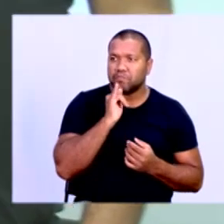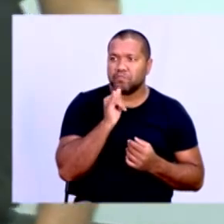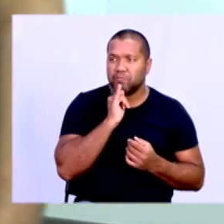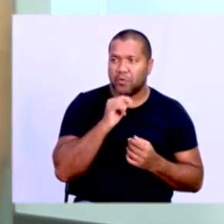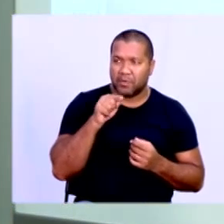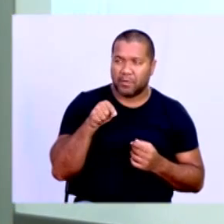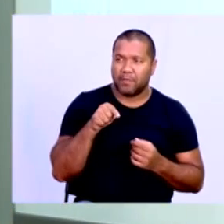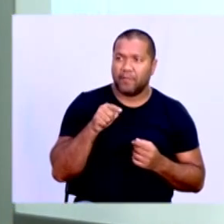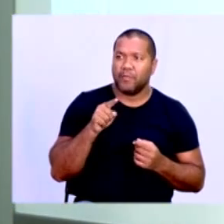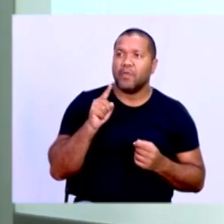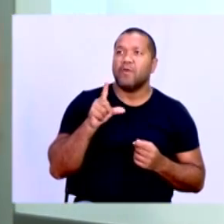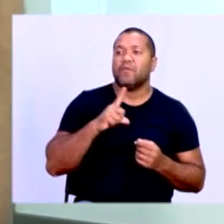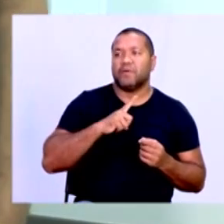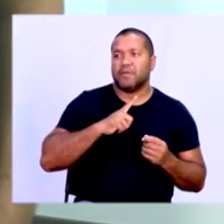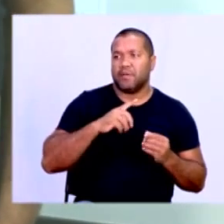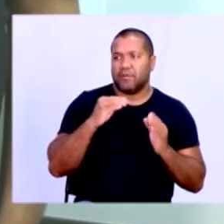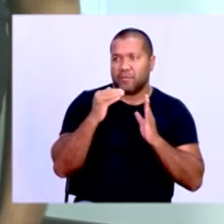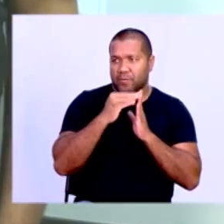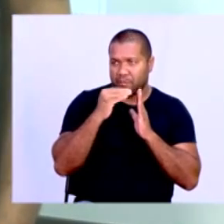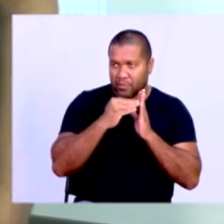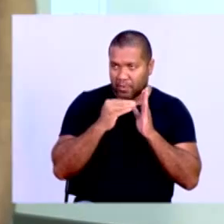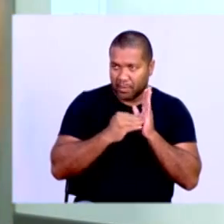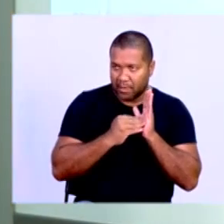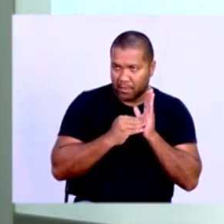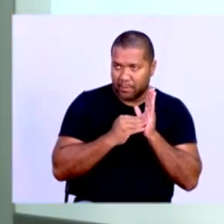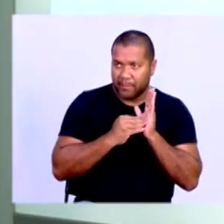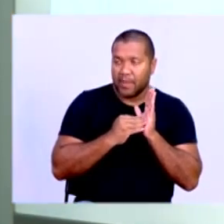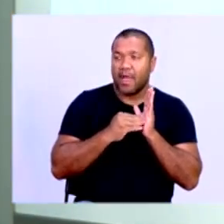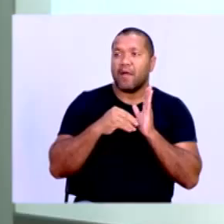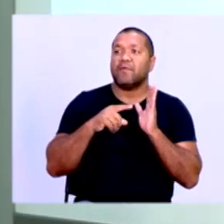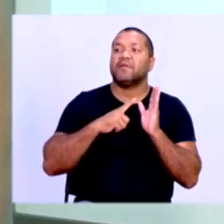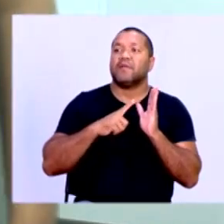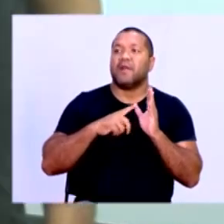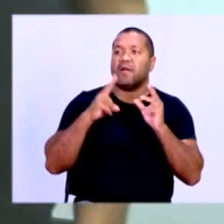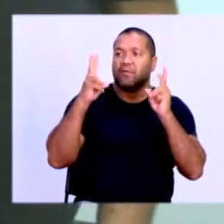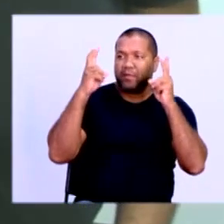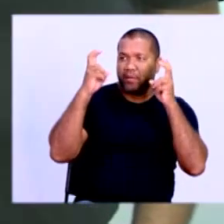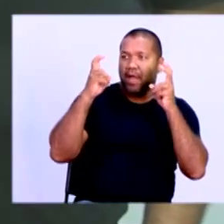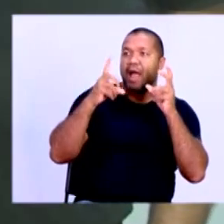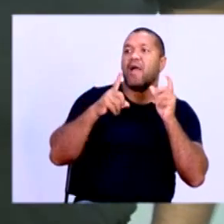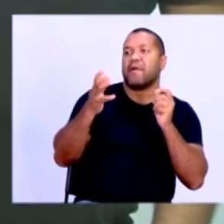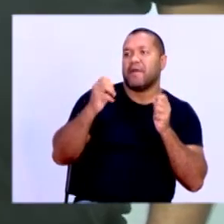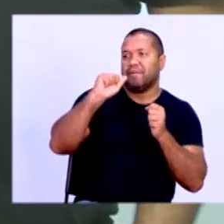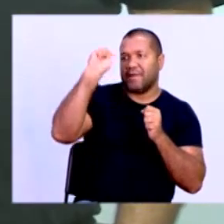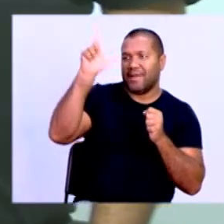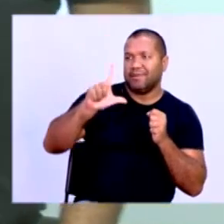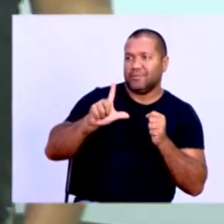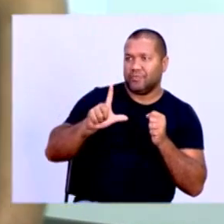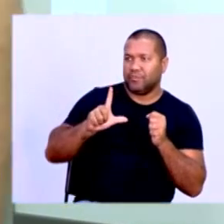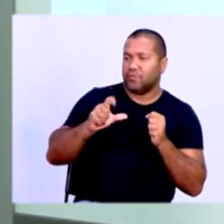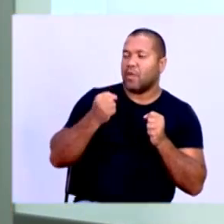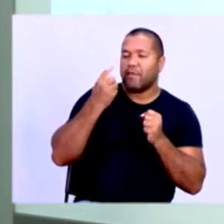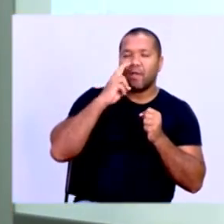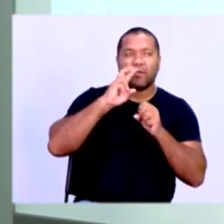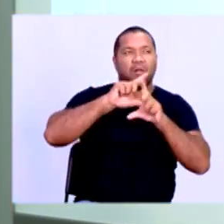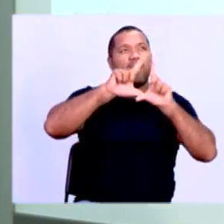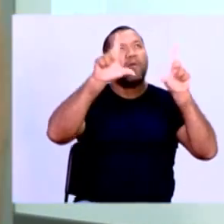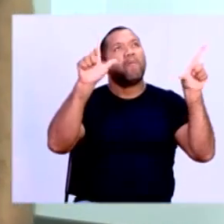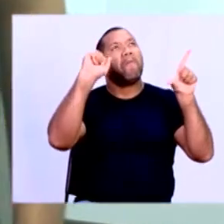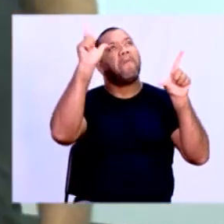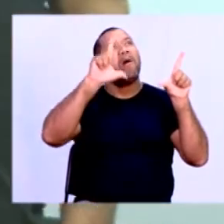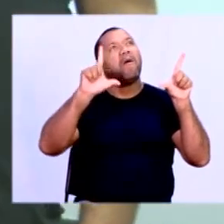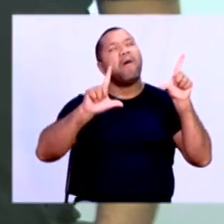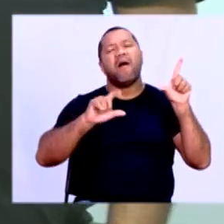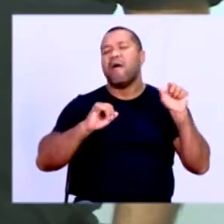tem uma aplicação, aí você tem lá um tema, eu quero o tema azul na minha aplicação, ela fica toda azulzinha. Aí vem o